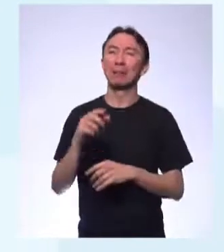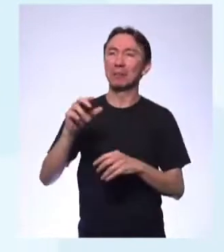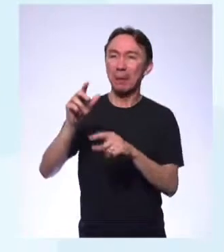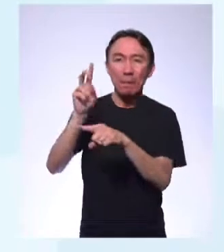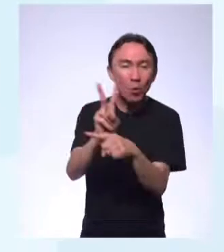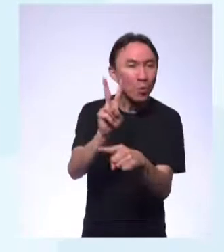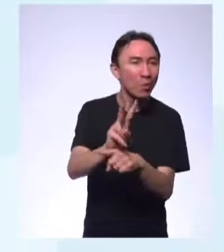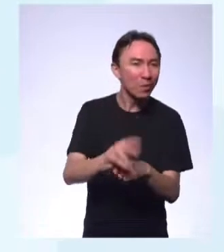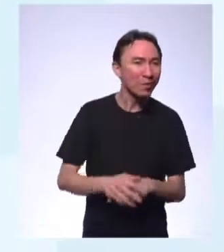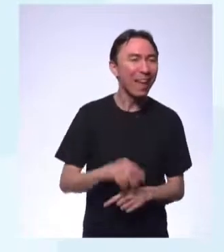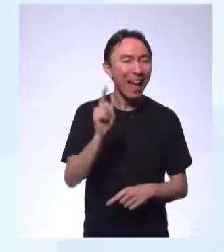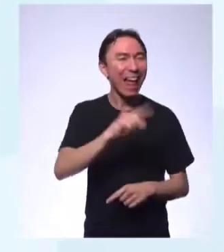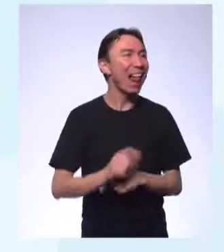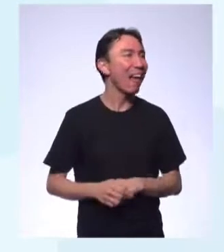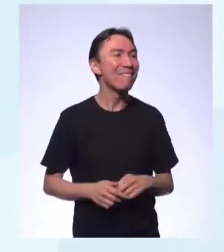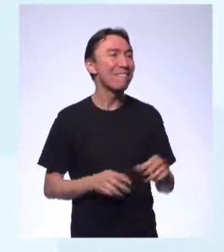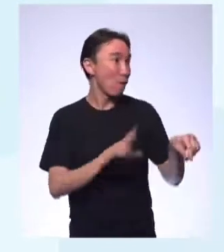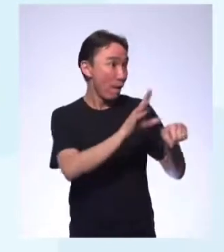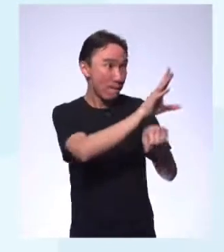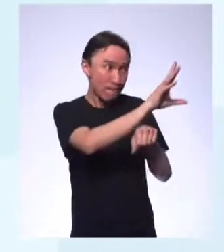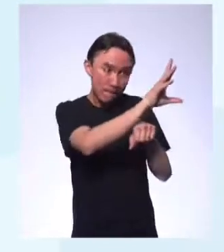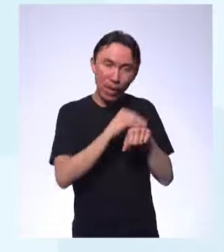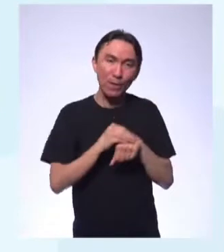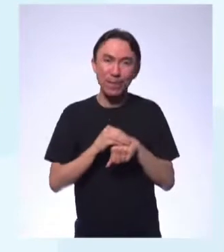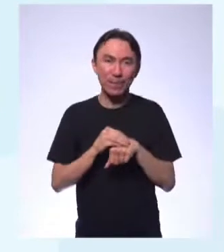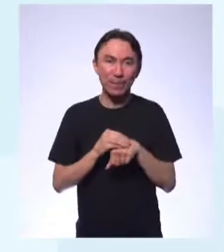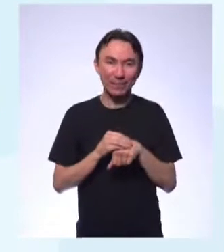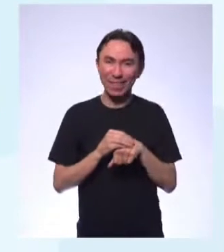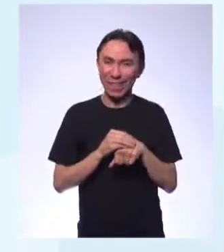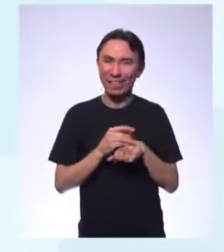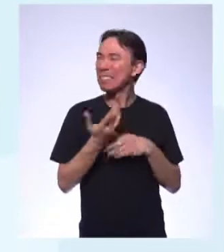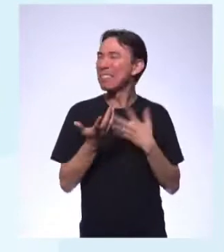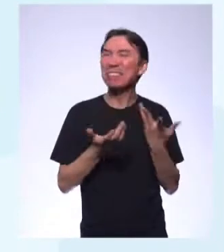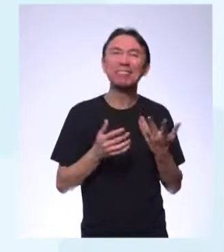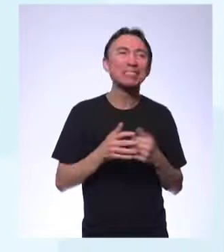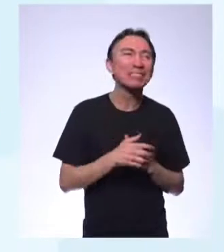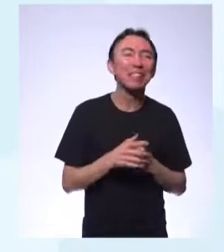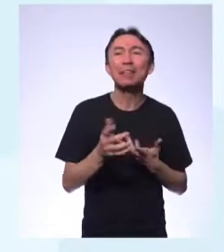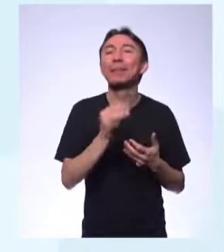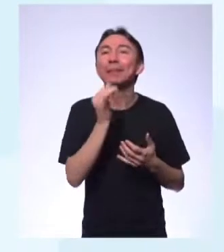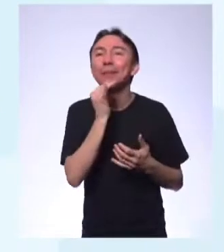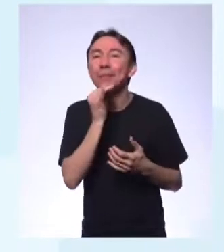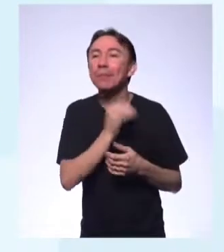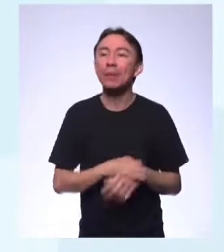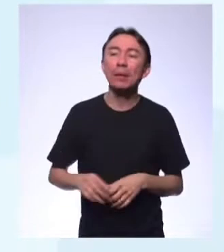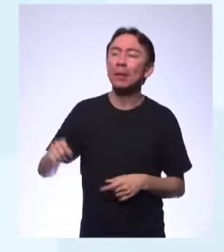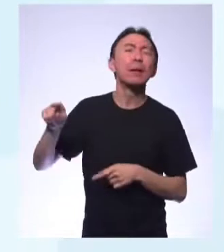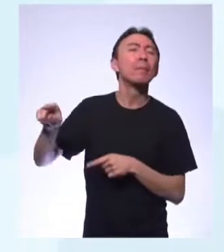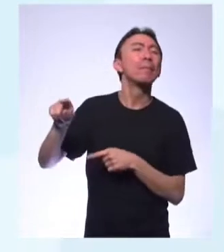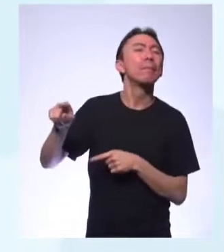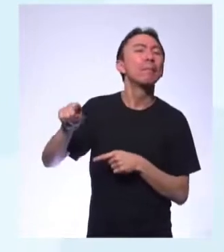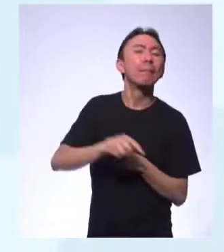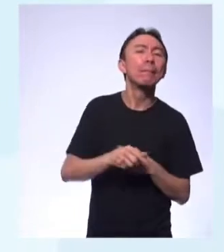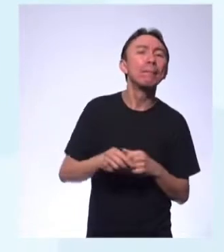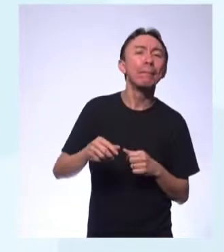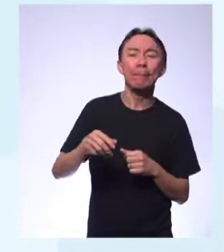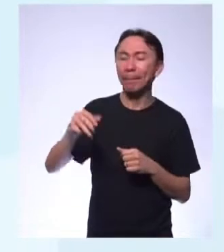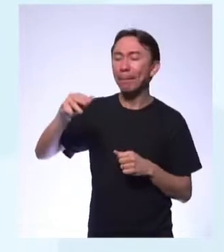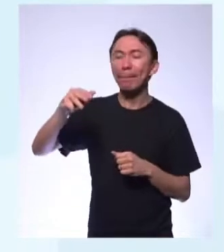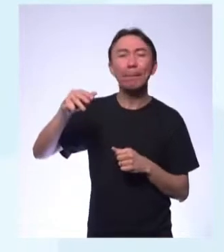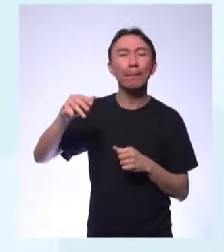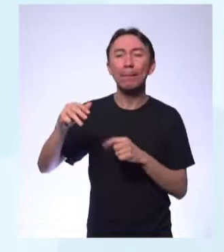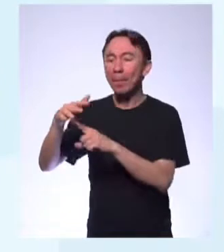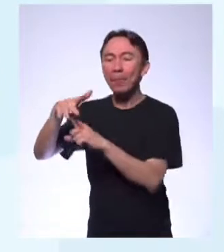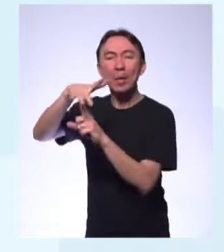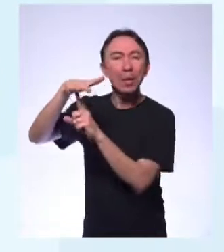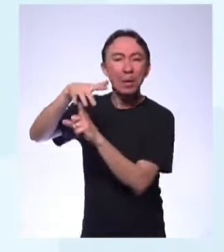sempre brinco com os alunos que esse tipo de pergunta é aquela pergunta que você fala assim: Maria foi à feira, e depois você pergunta: para onde Maria foi? É, Você tira lá do quem foi à texto.